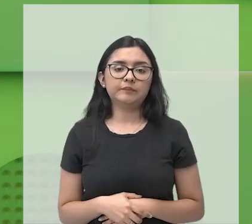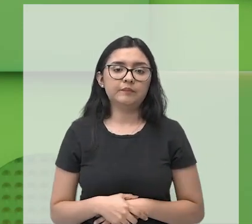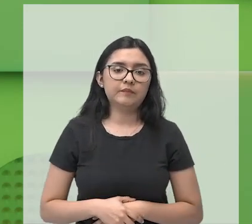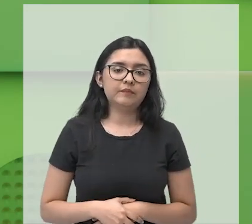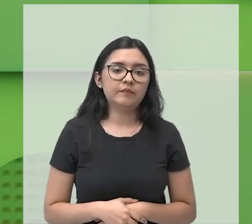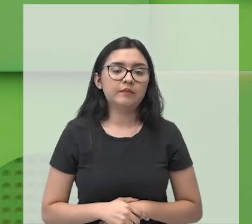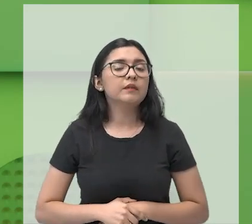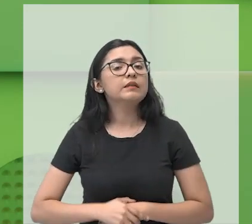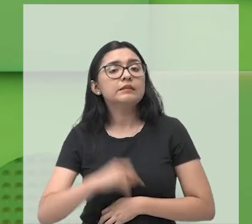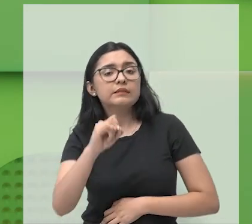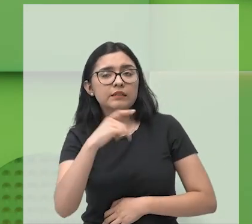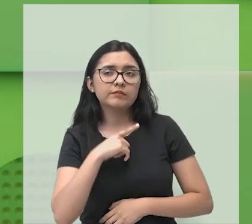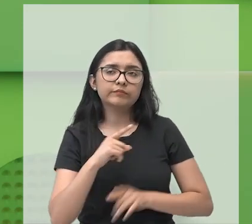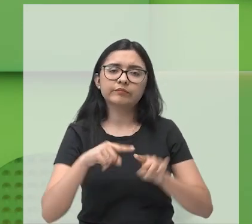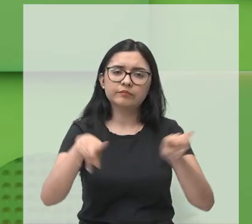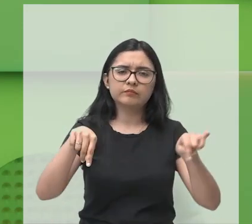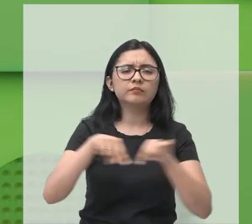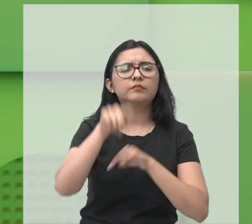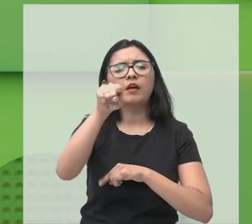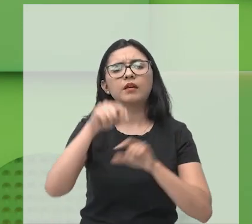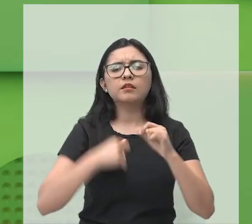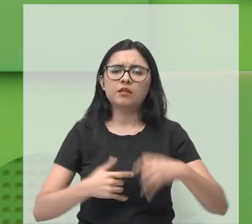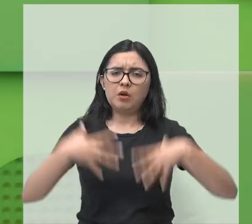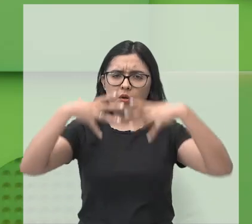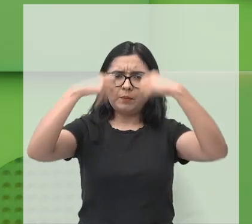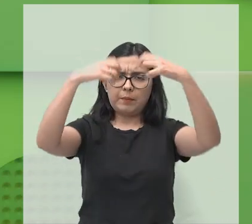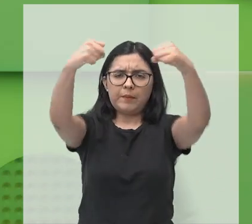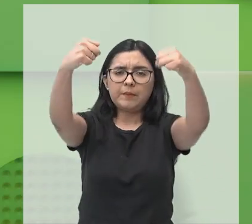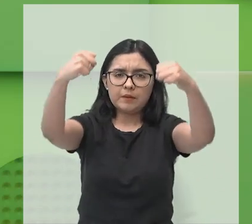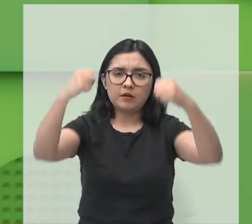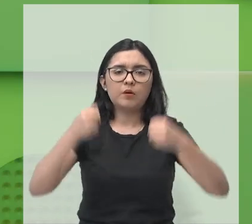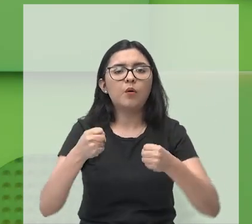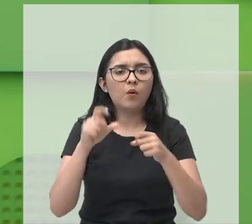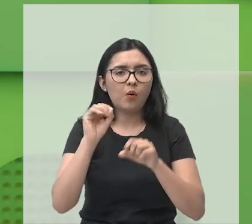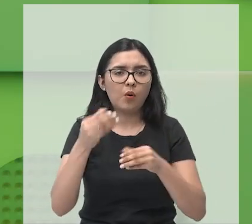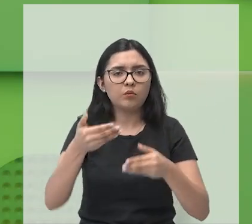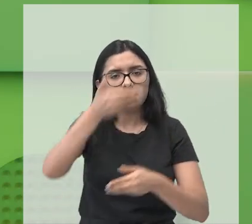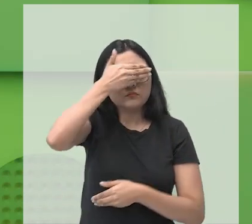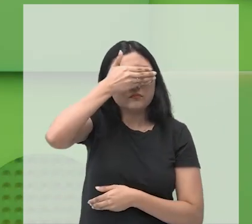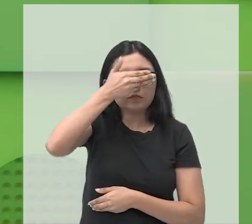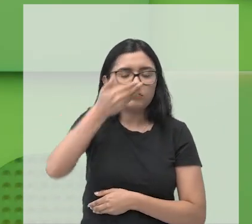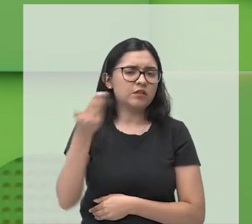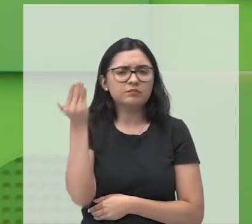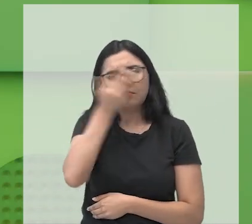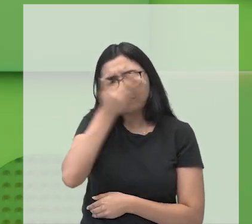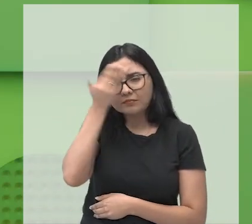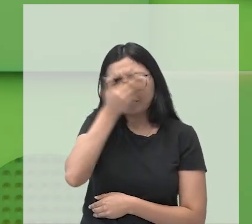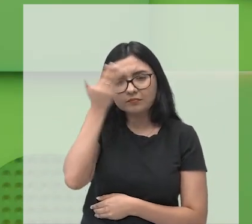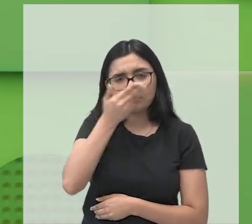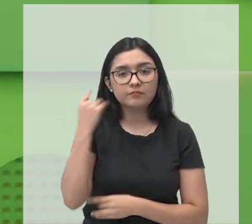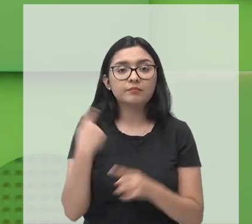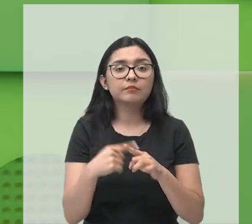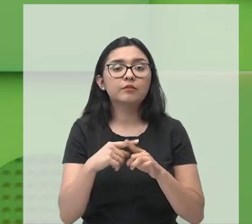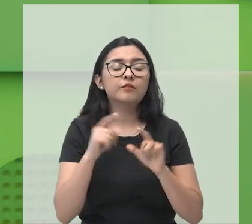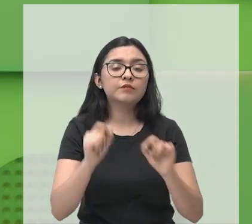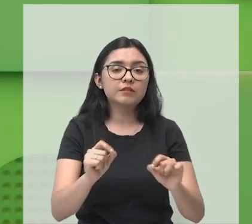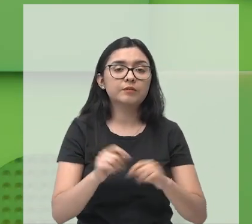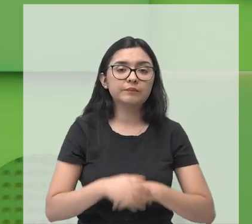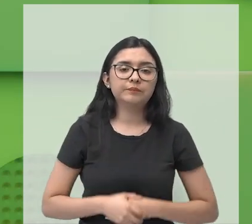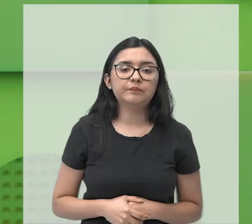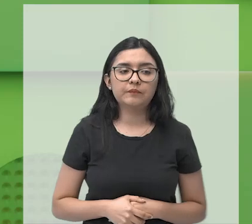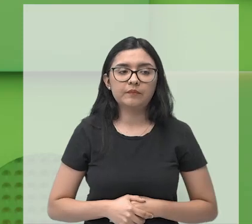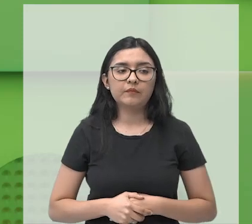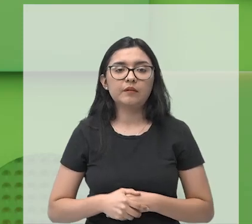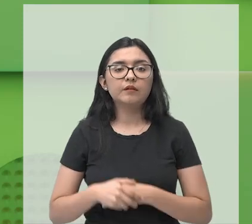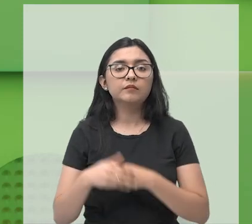né, se apagar a luz do seu quarto, né, ou então colocar uma venda nos olhos, você não vai enxergar nada, certo? É porque você está